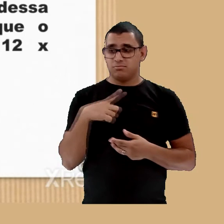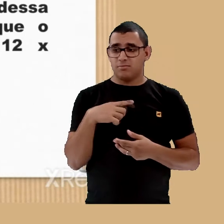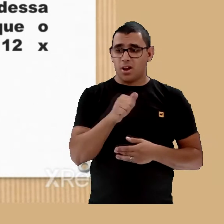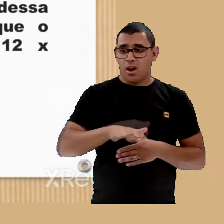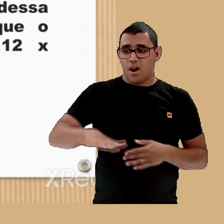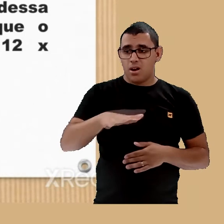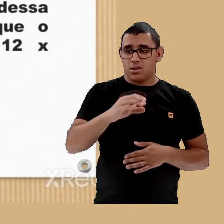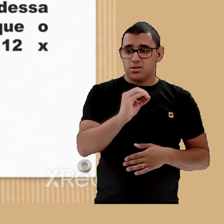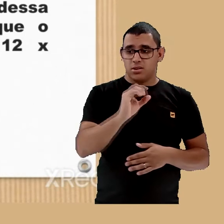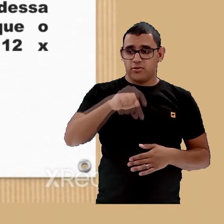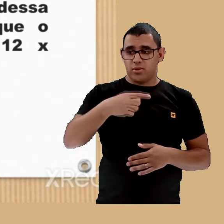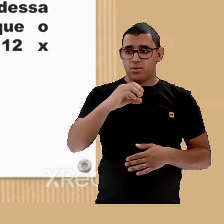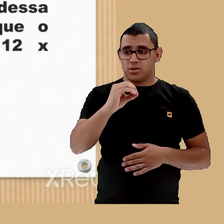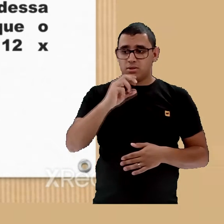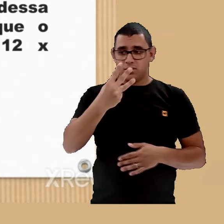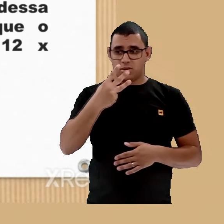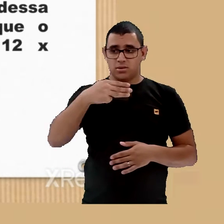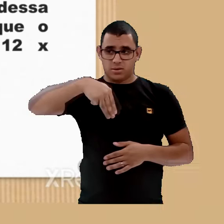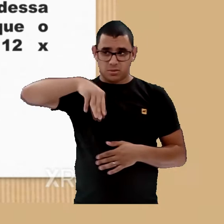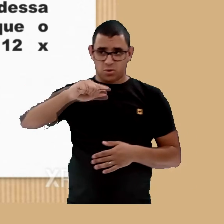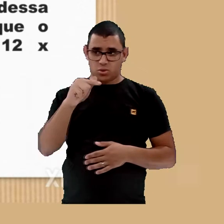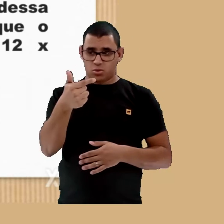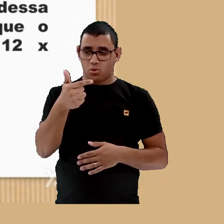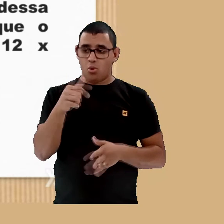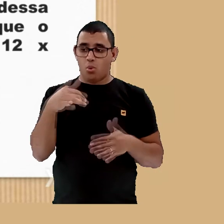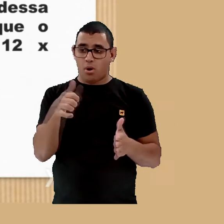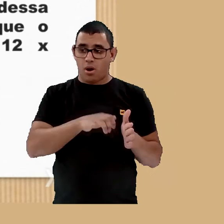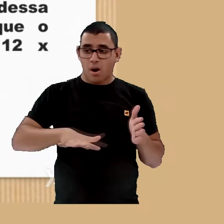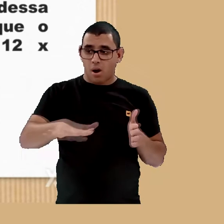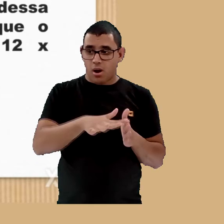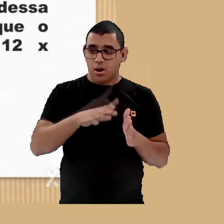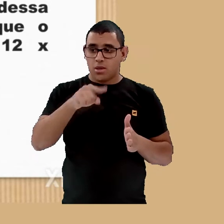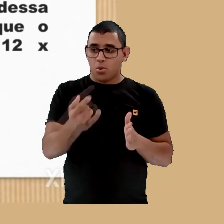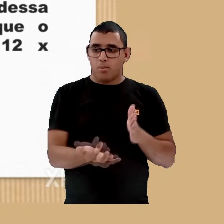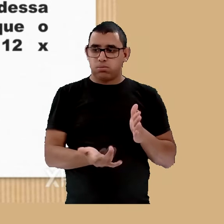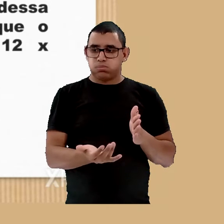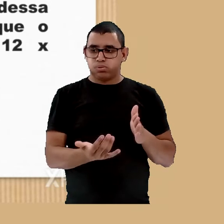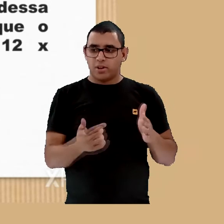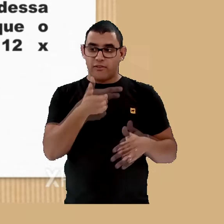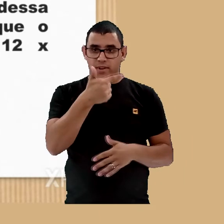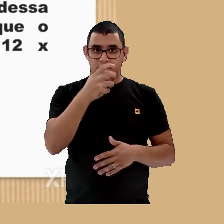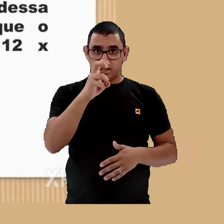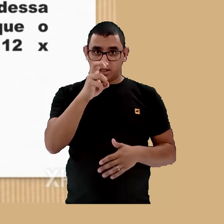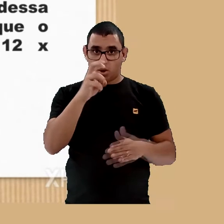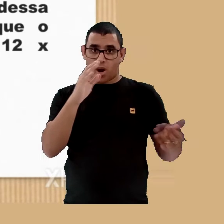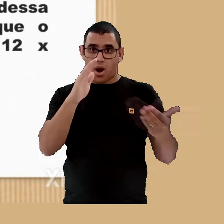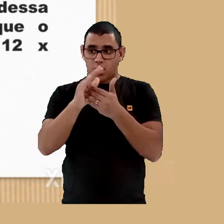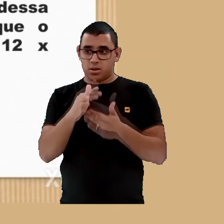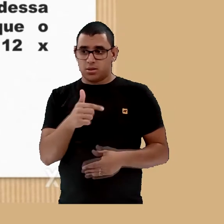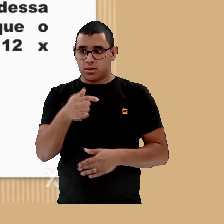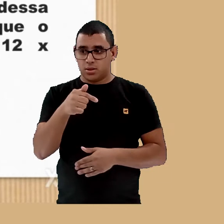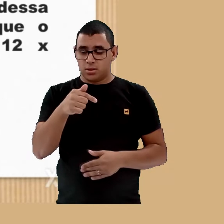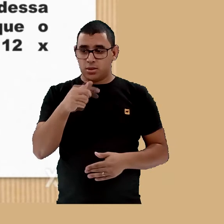de 0,03 metros quadrados. Qual será a área dessa placa ao ser aquecida até 75 graus